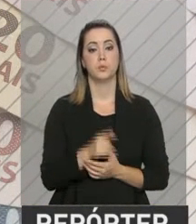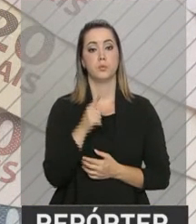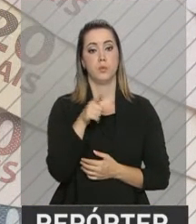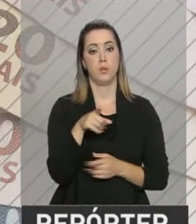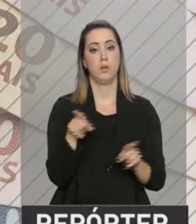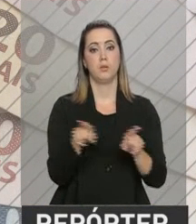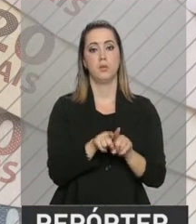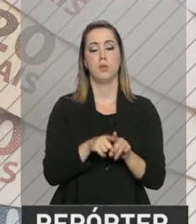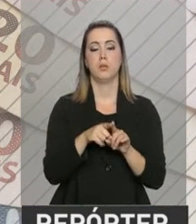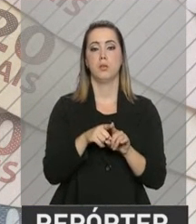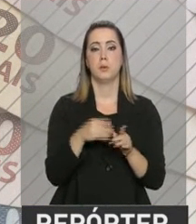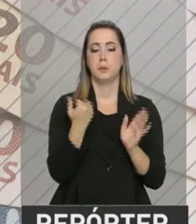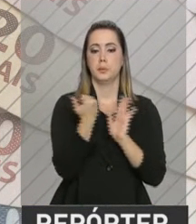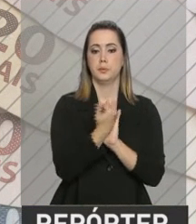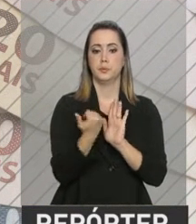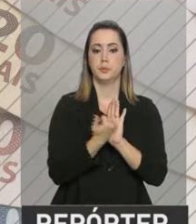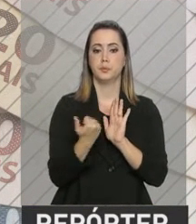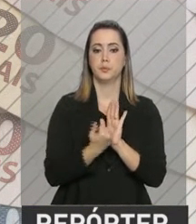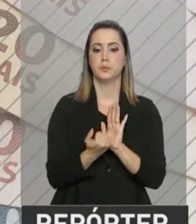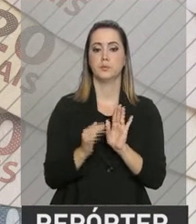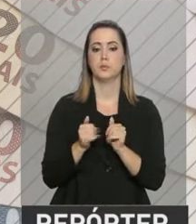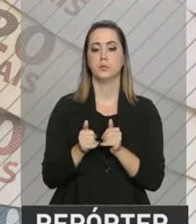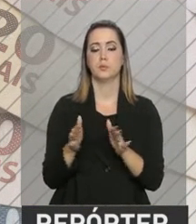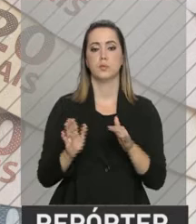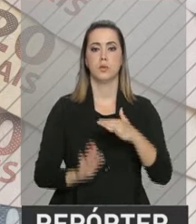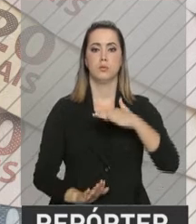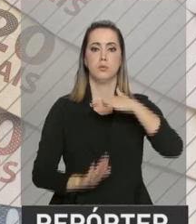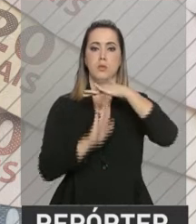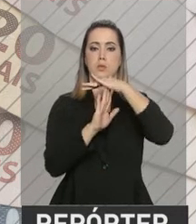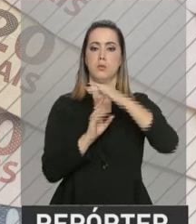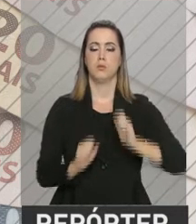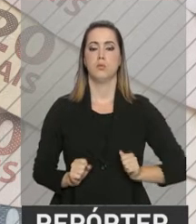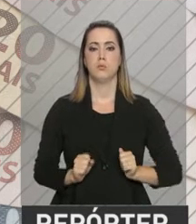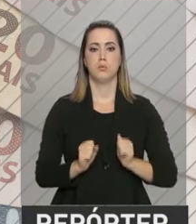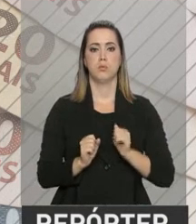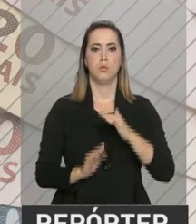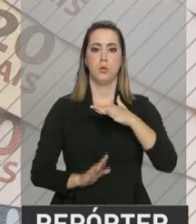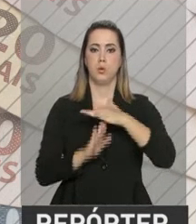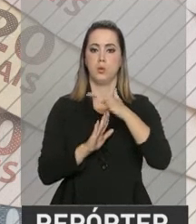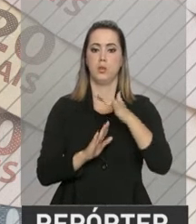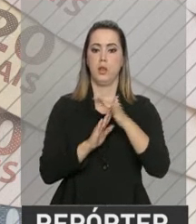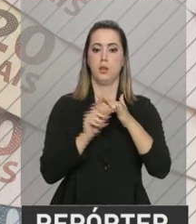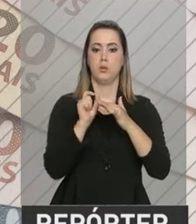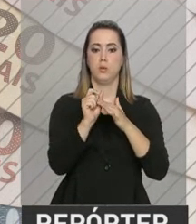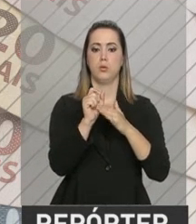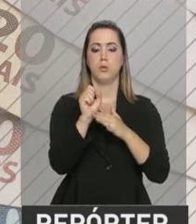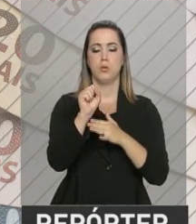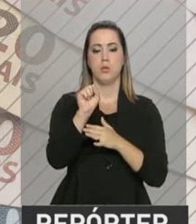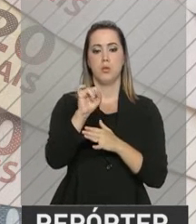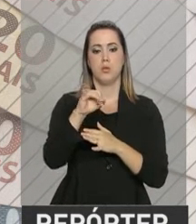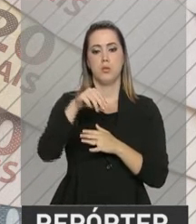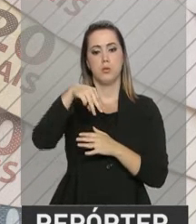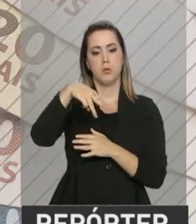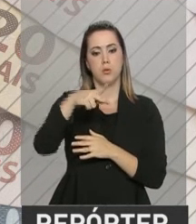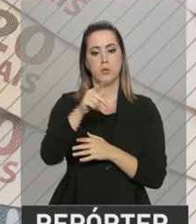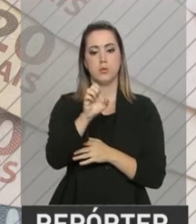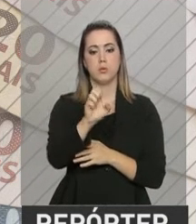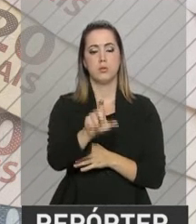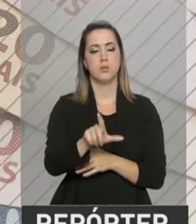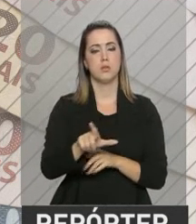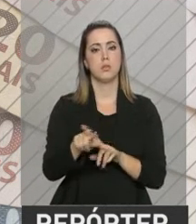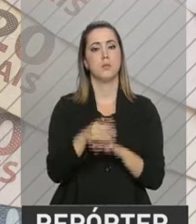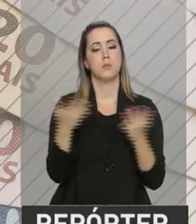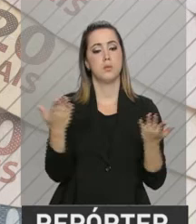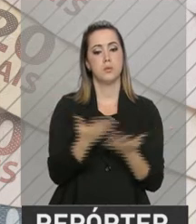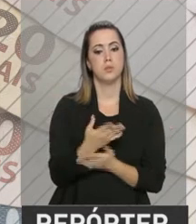outras ações como a ampliação do teto do simples nacional a partir de 2018 de três milhões e 600